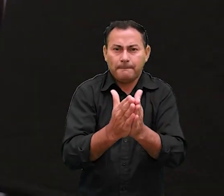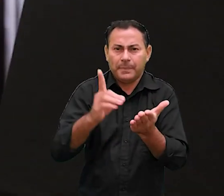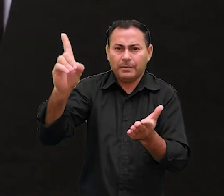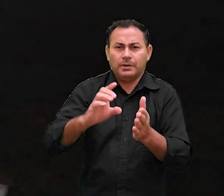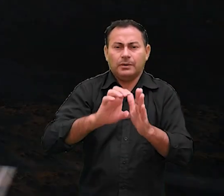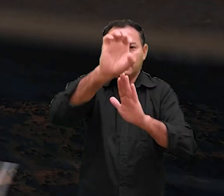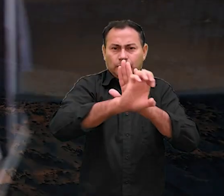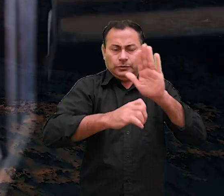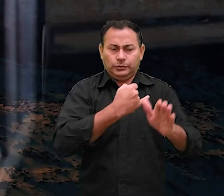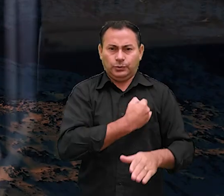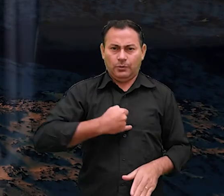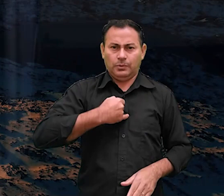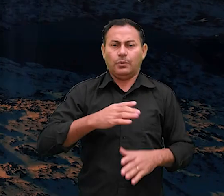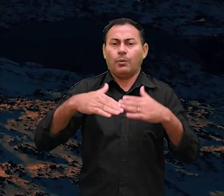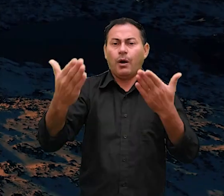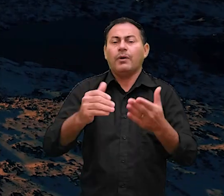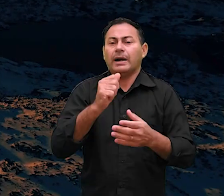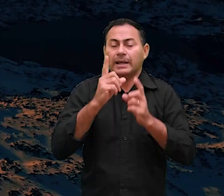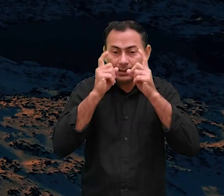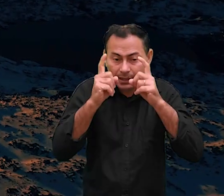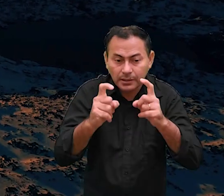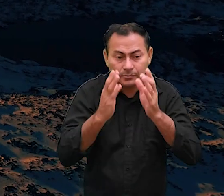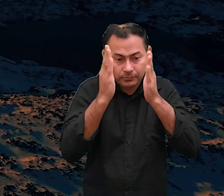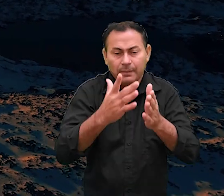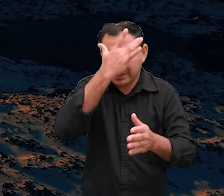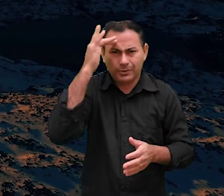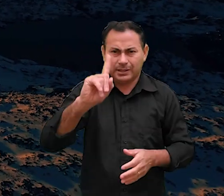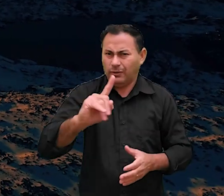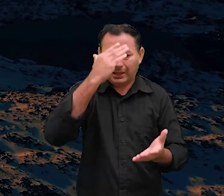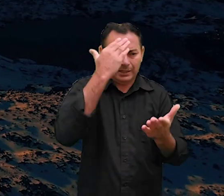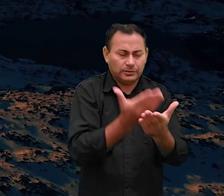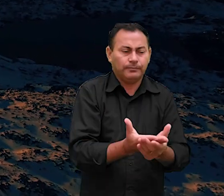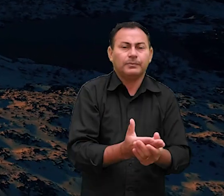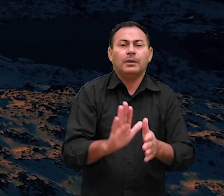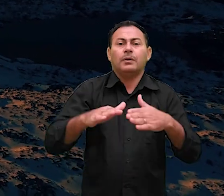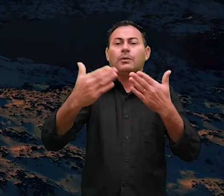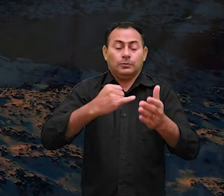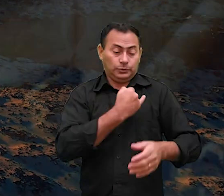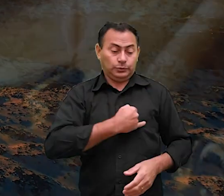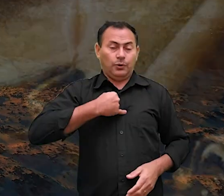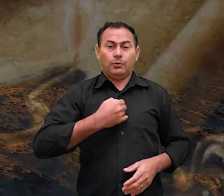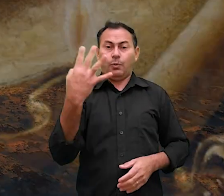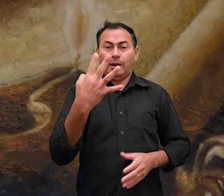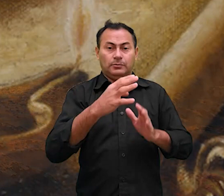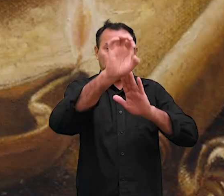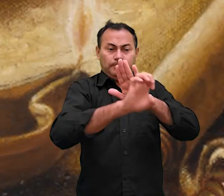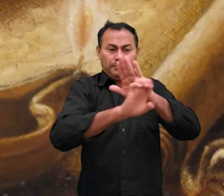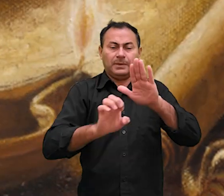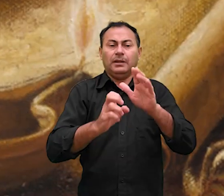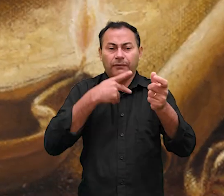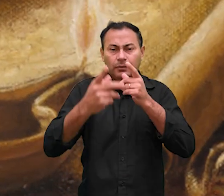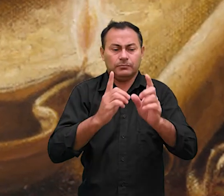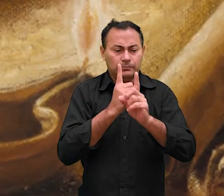Bíblia, o Evangelho de João, o qual é endereçado ao incrédulo. Quando João escreveu o quarto evangelho, ele